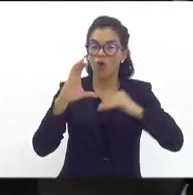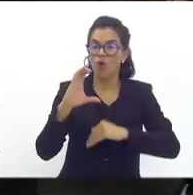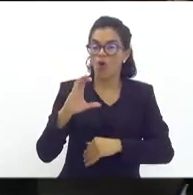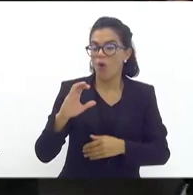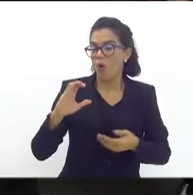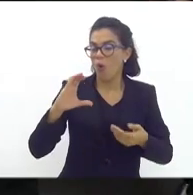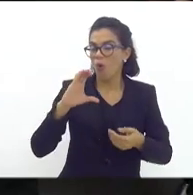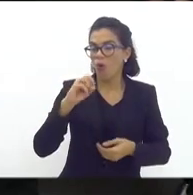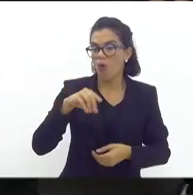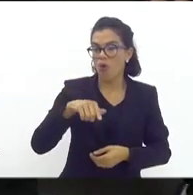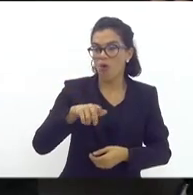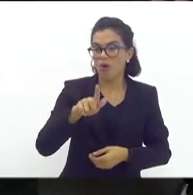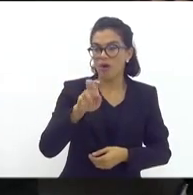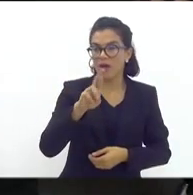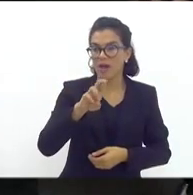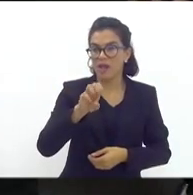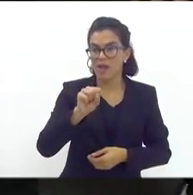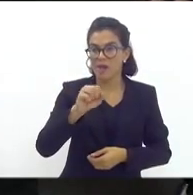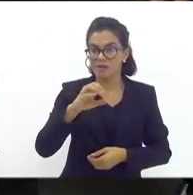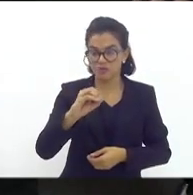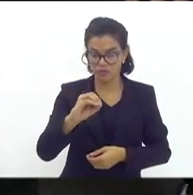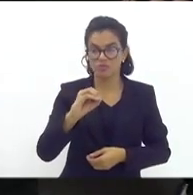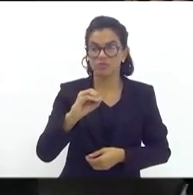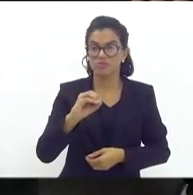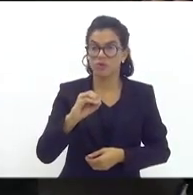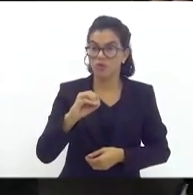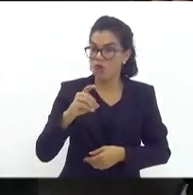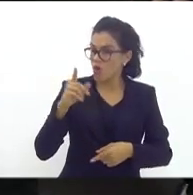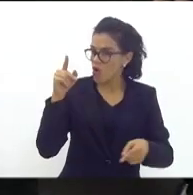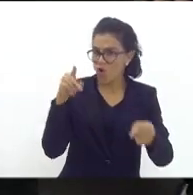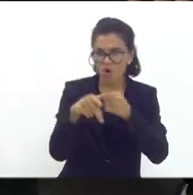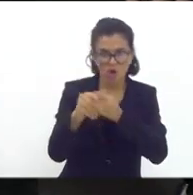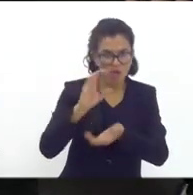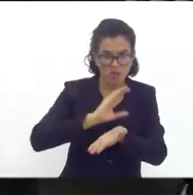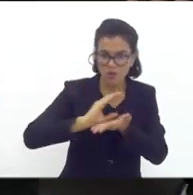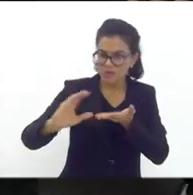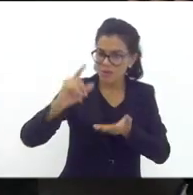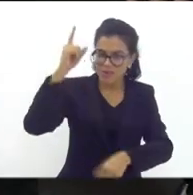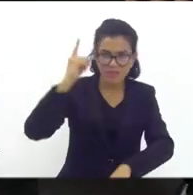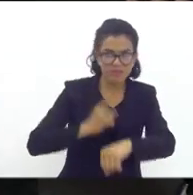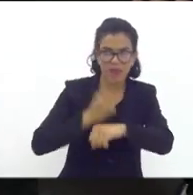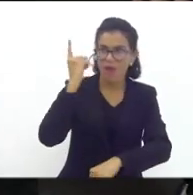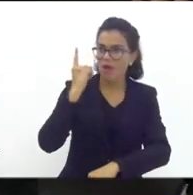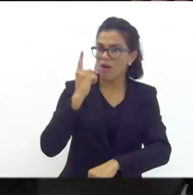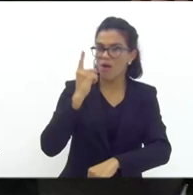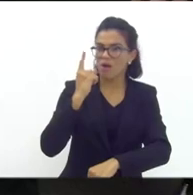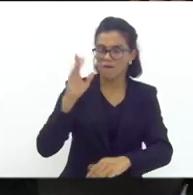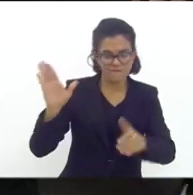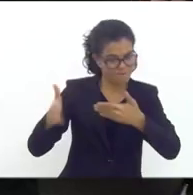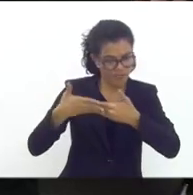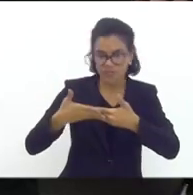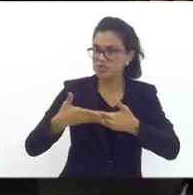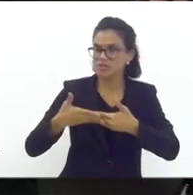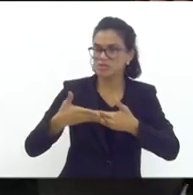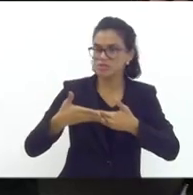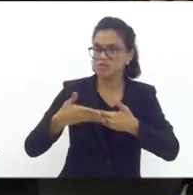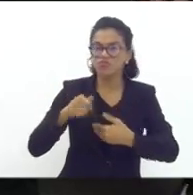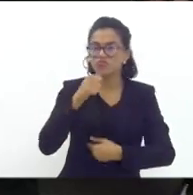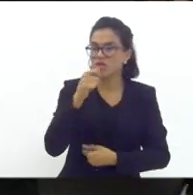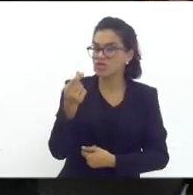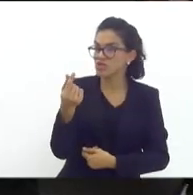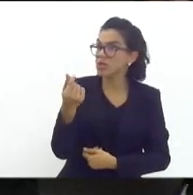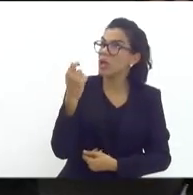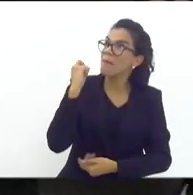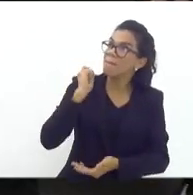do comportamento esperado pelo congresso o congresso corta o orçamento inteiro da agência no ano seguinte ela tem que fechar que ela não tem dinheiro para pagar